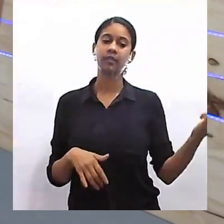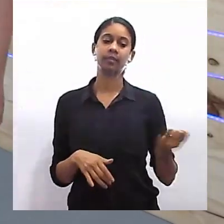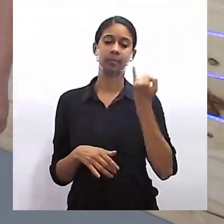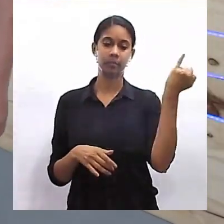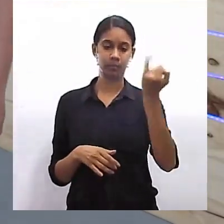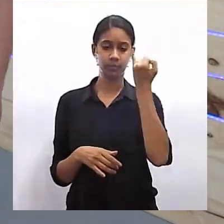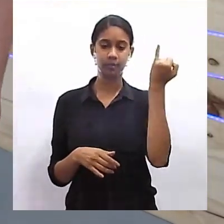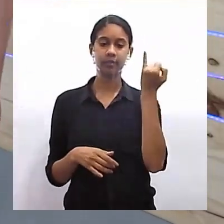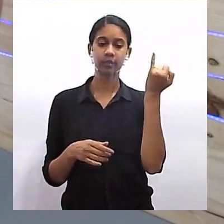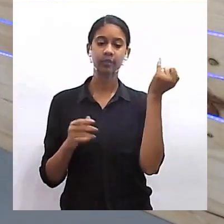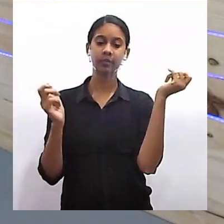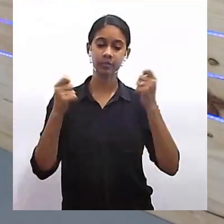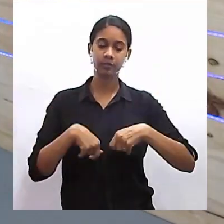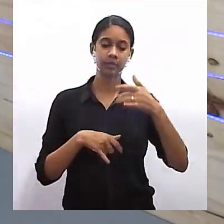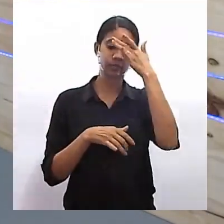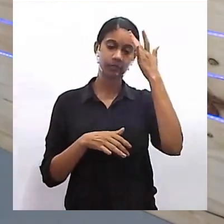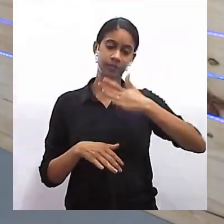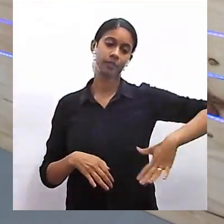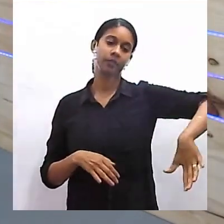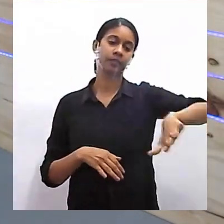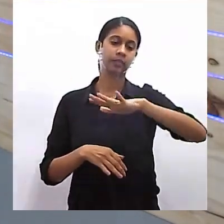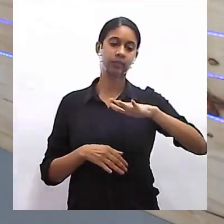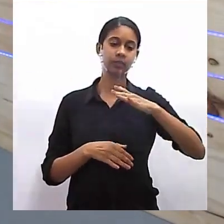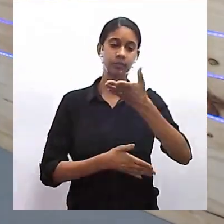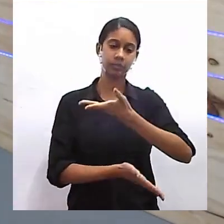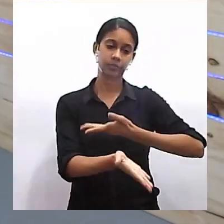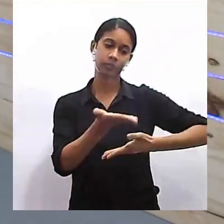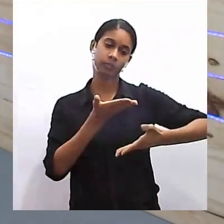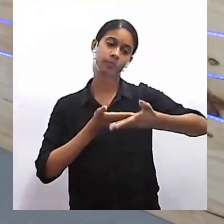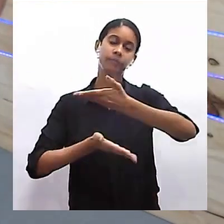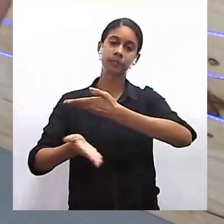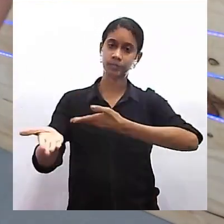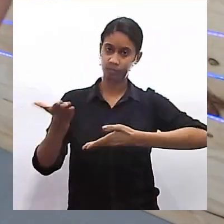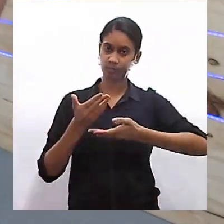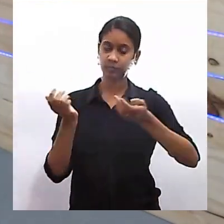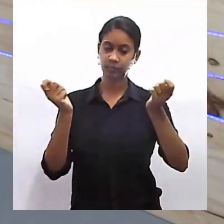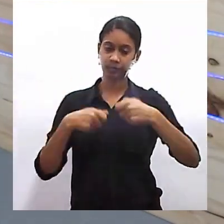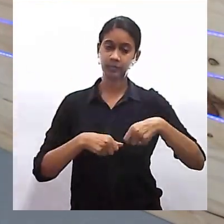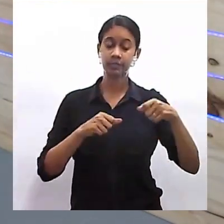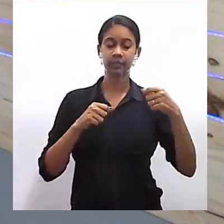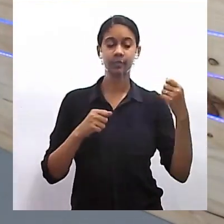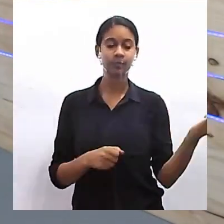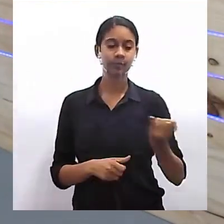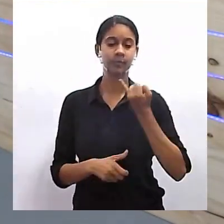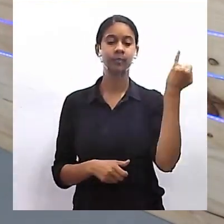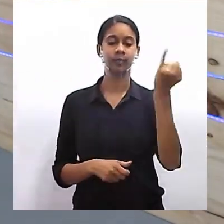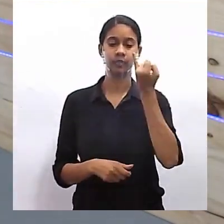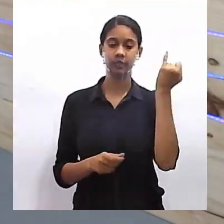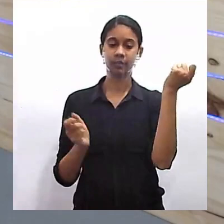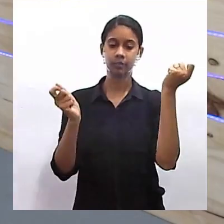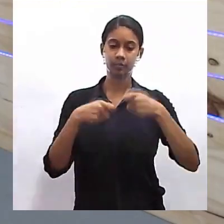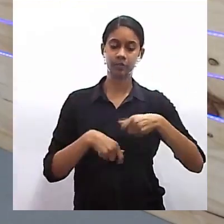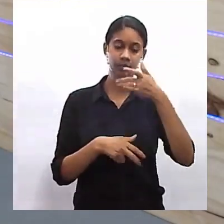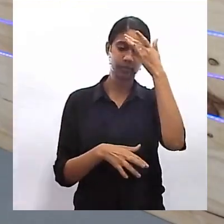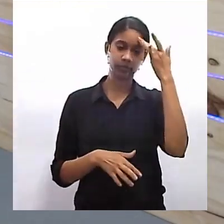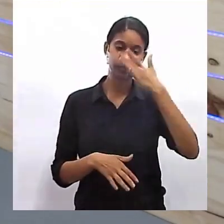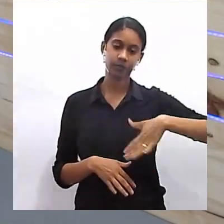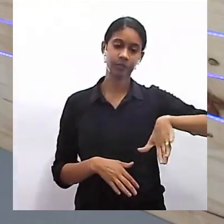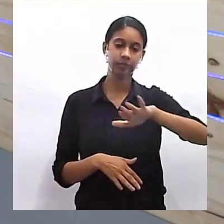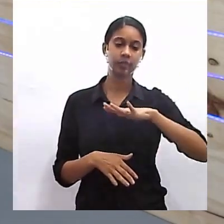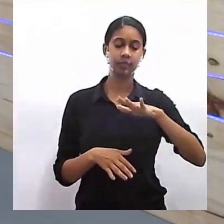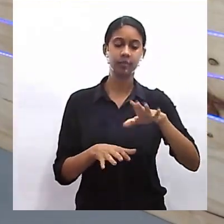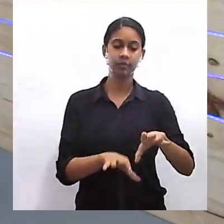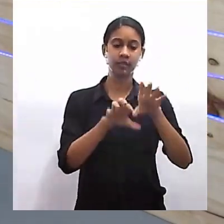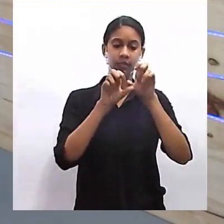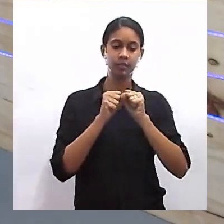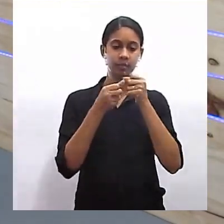estes esforços conjuntos de toda a cadeia de serviços essenciais possibilitam que pessoas possam receber os produtos e